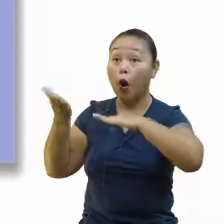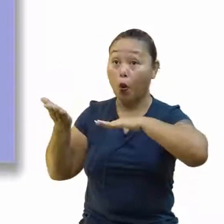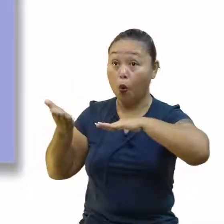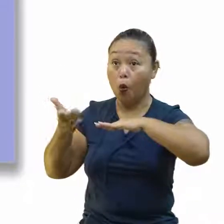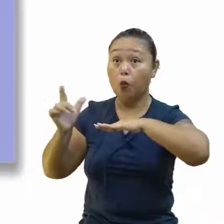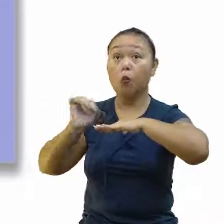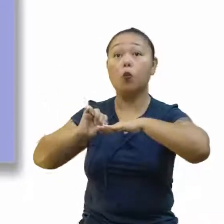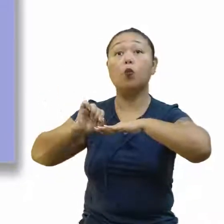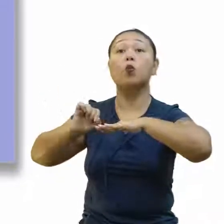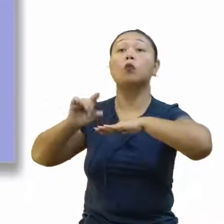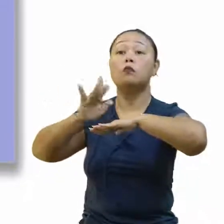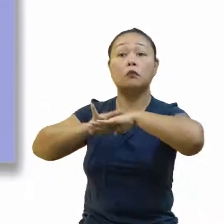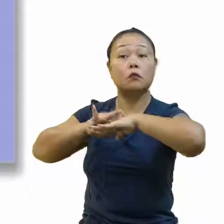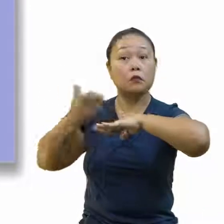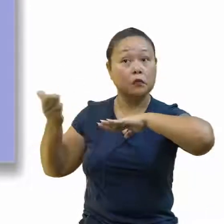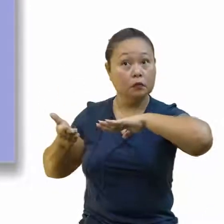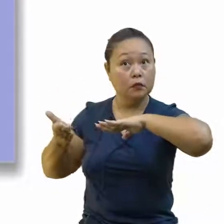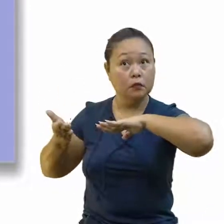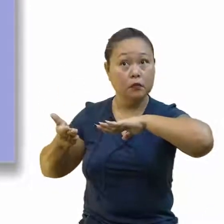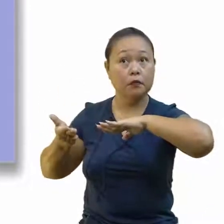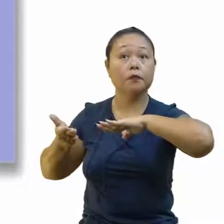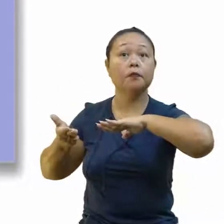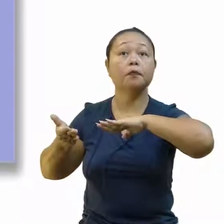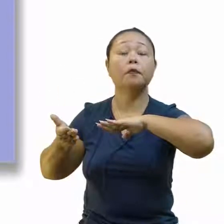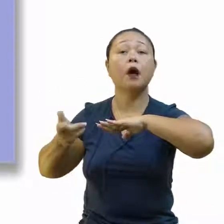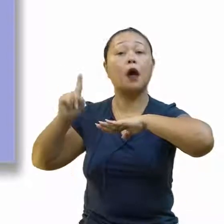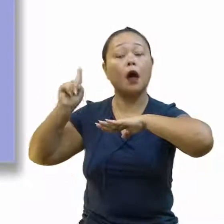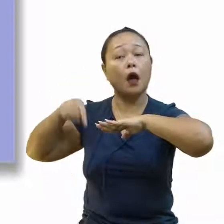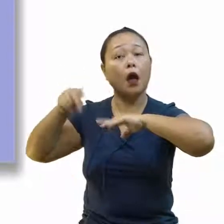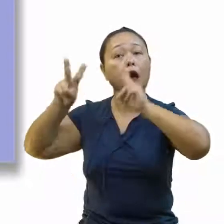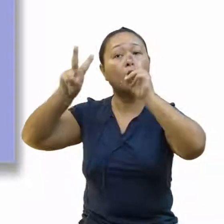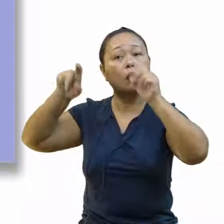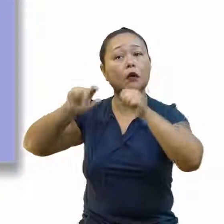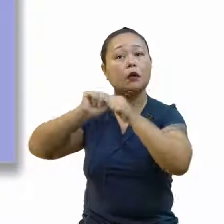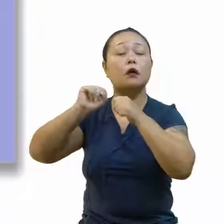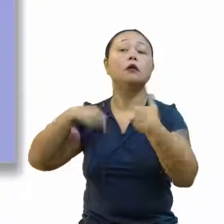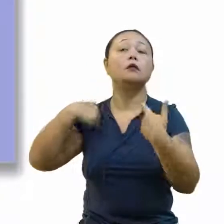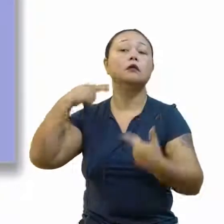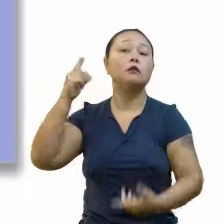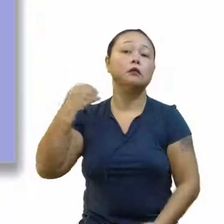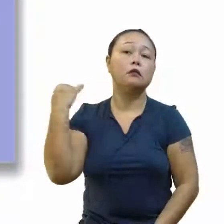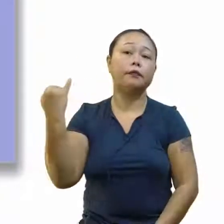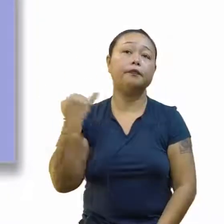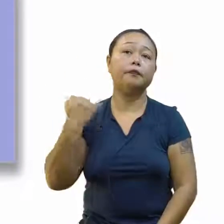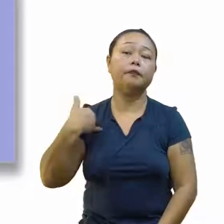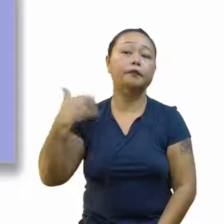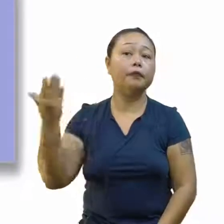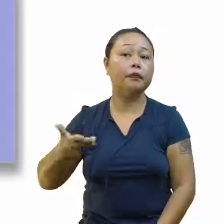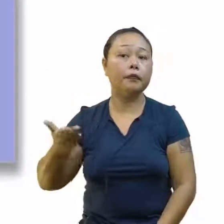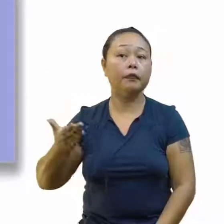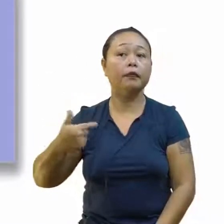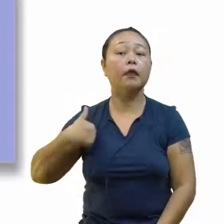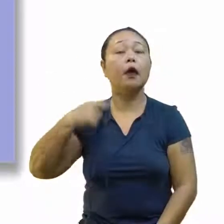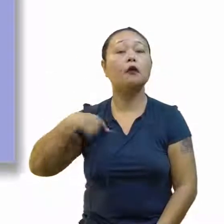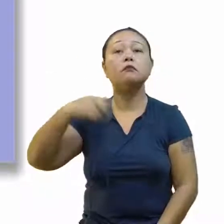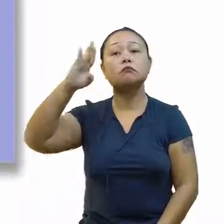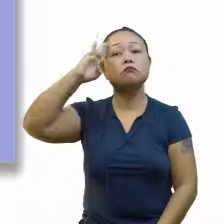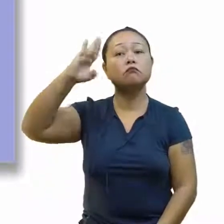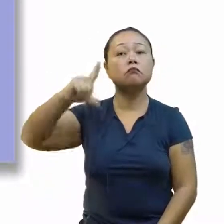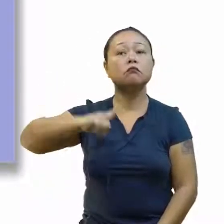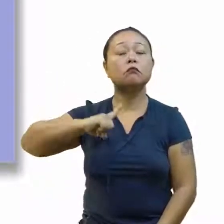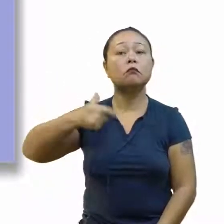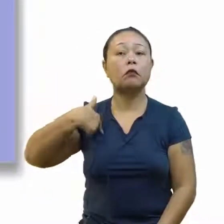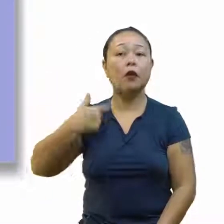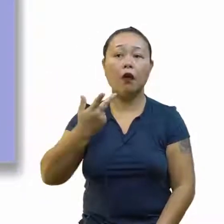aí, doenças contemporâneas é uma temática muito importante nos dias atuais, principalmente também quando